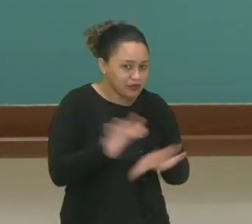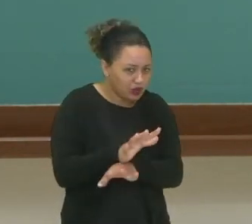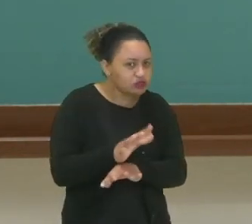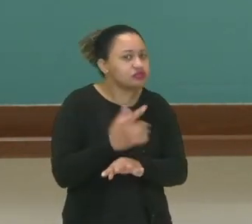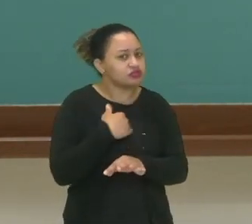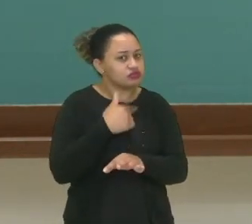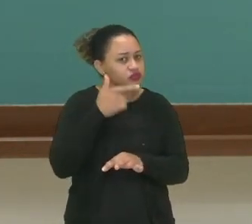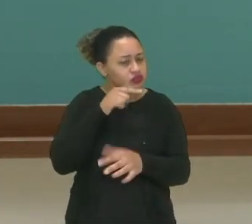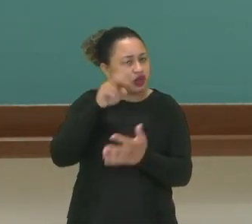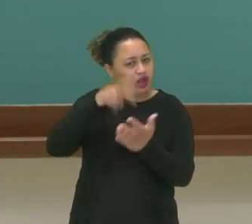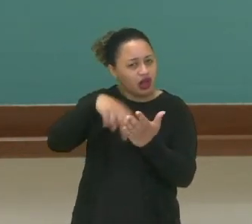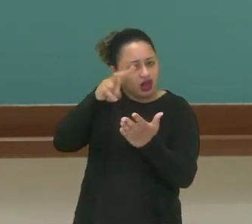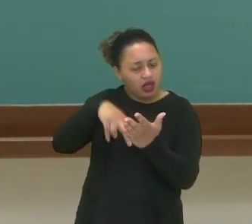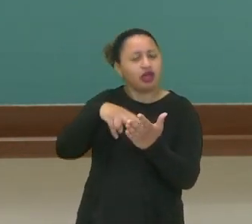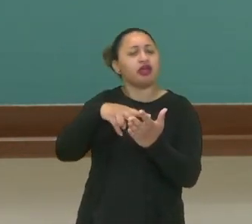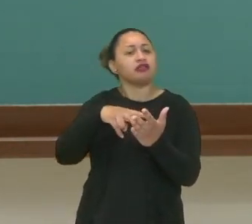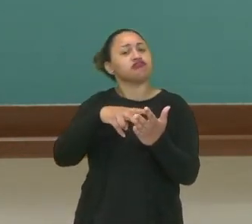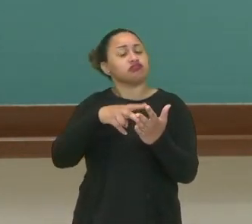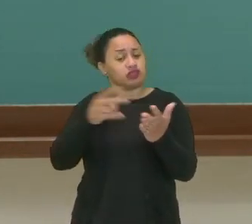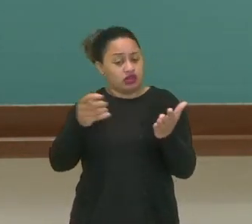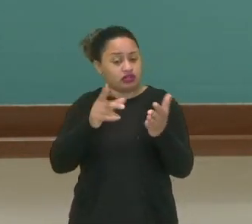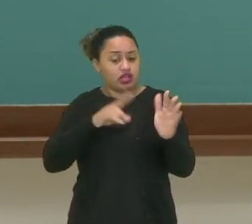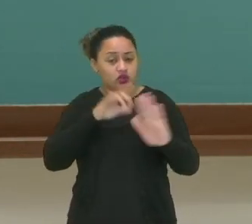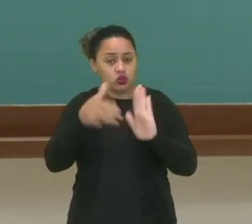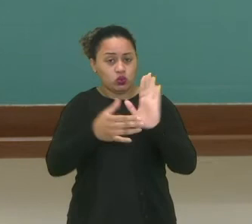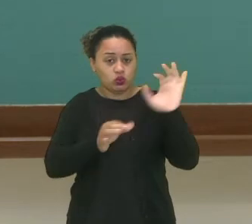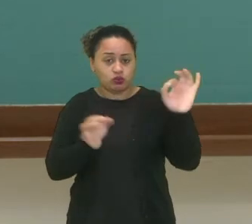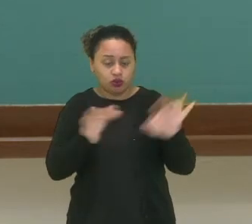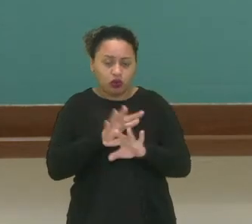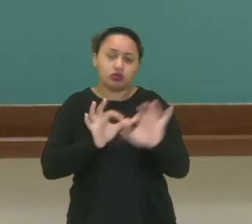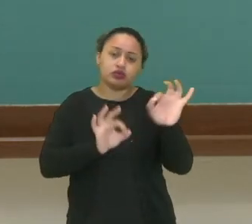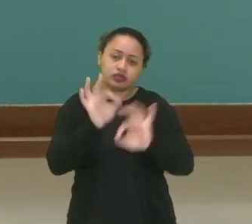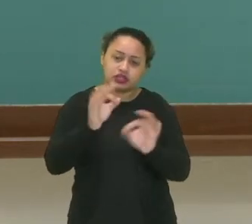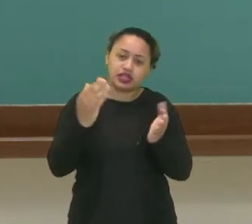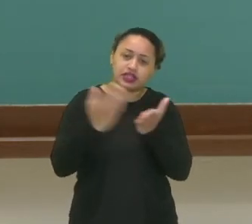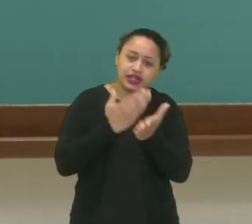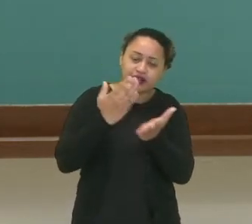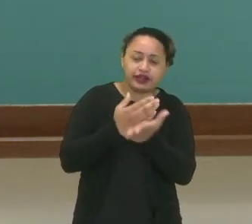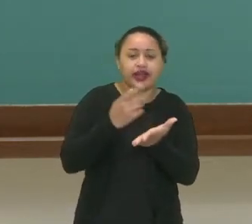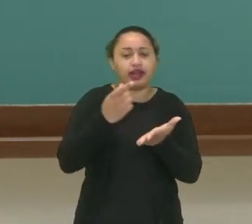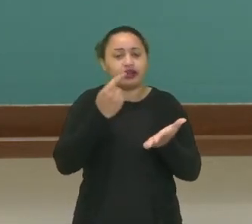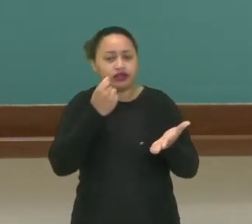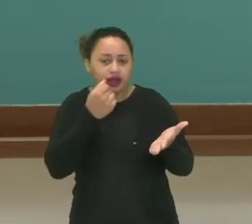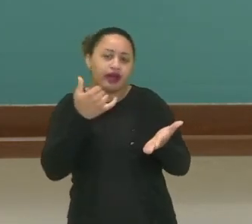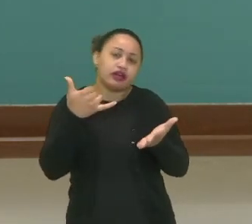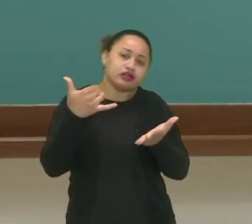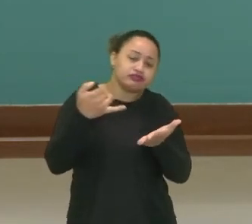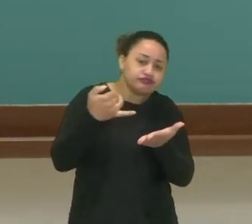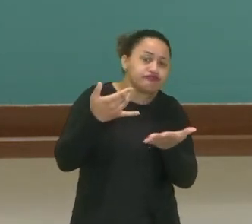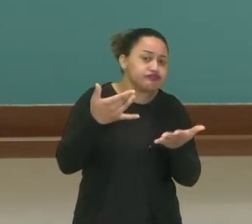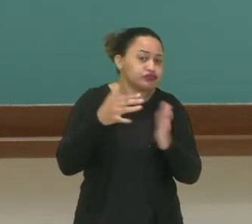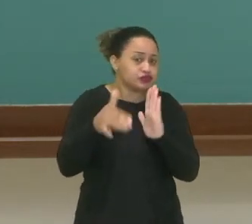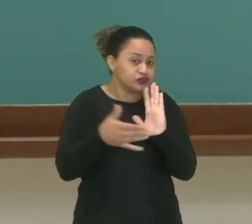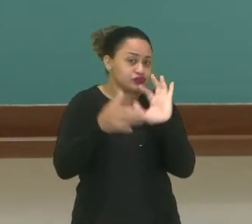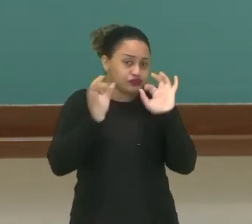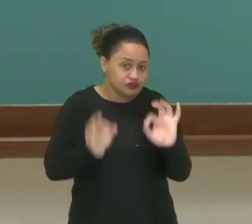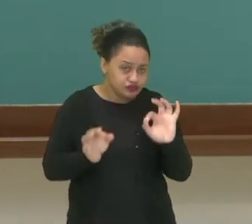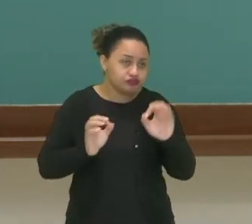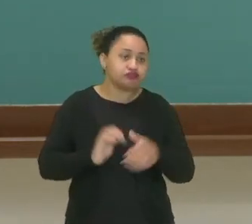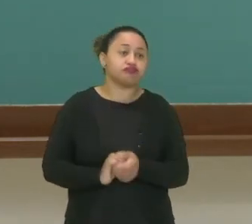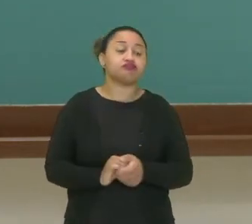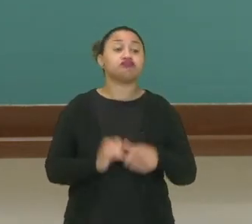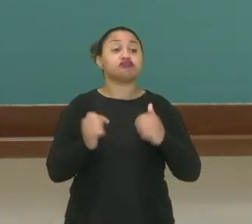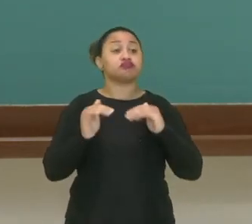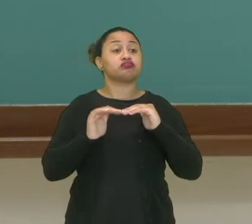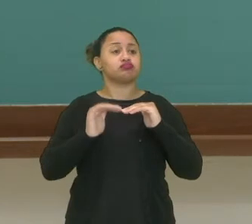2? Caderno, lápis, borracha, tudo pronto aí para escrever, para conversar? Então vamos ver. A constante é a